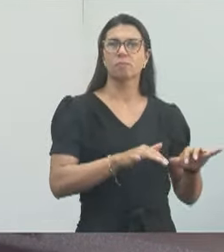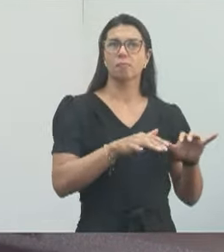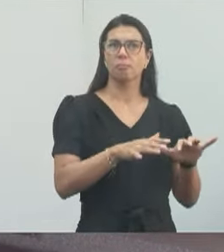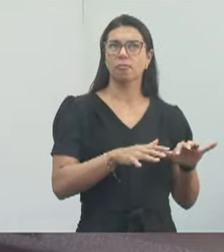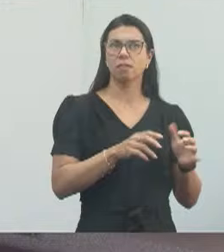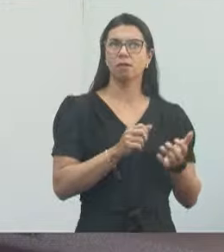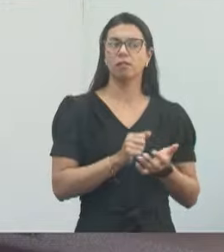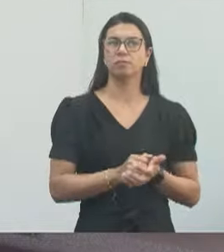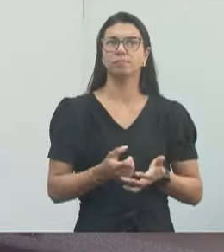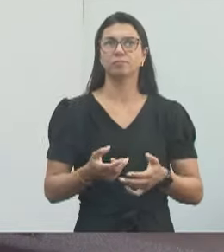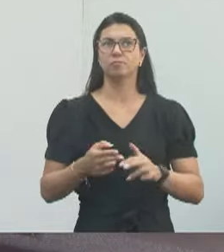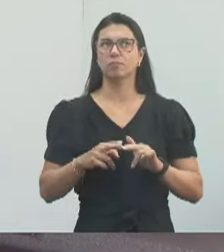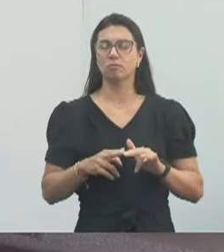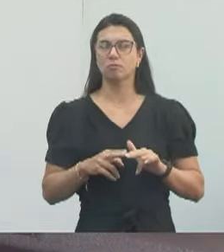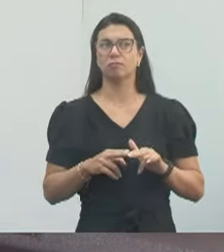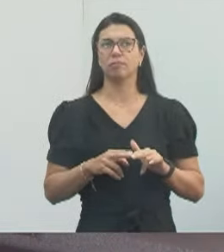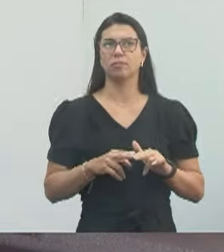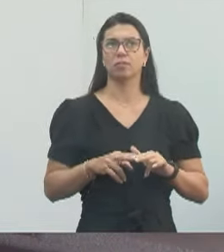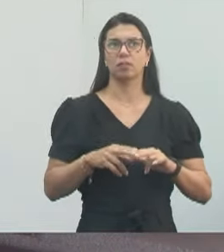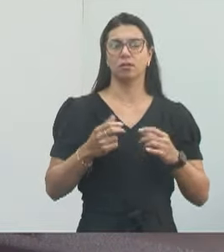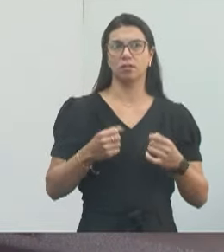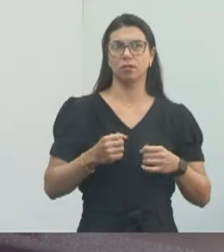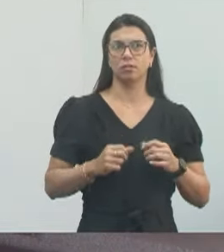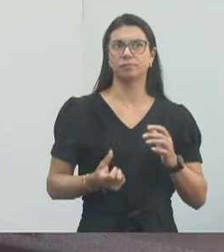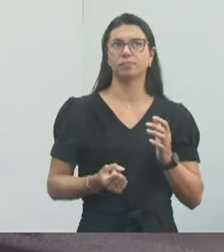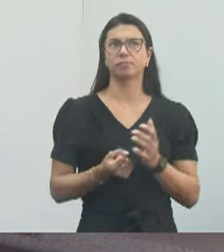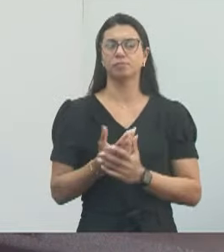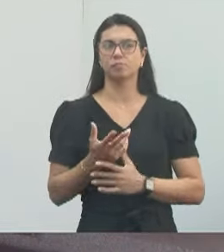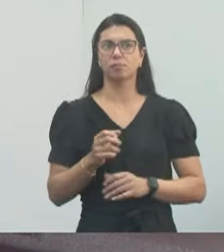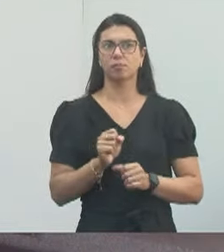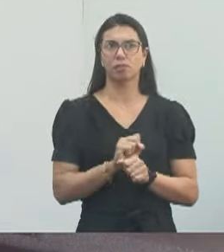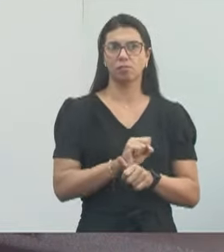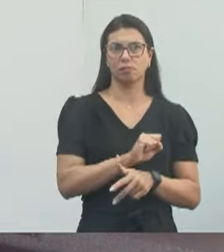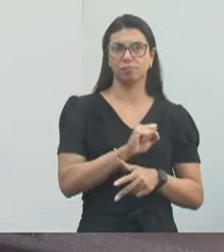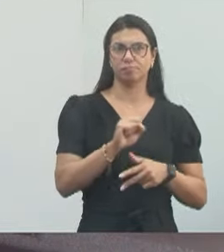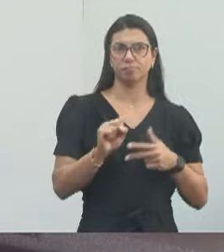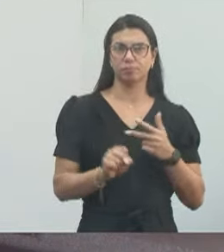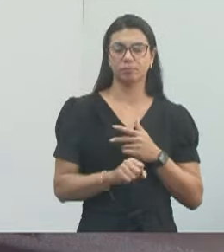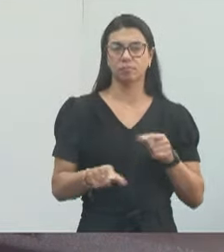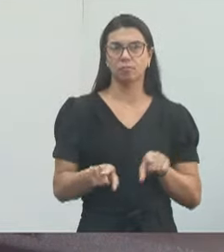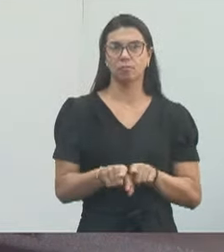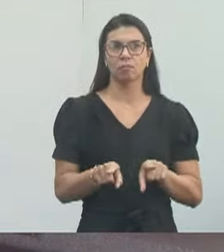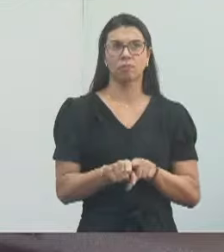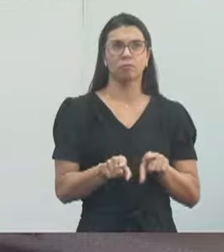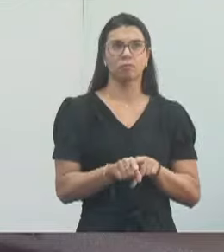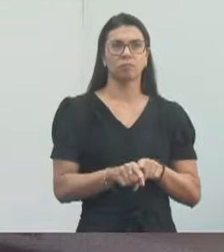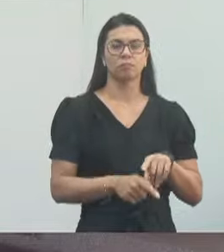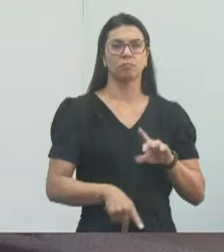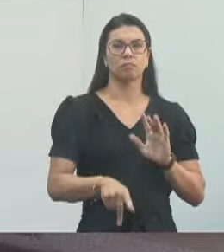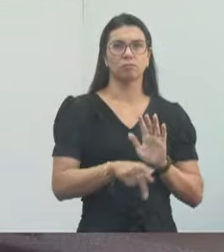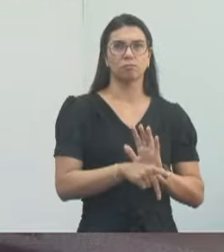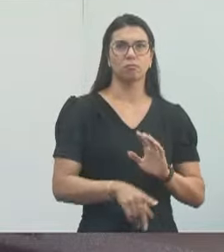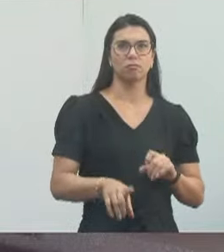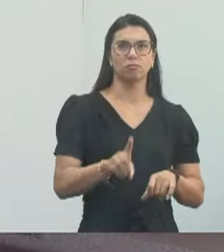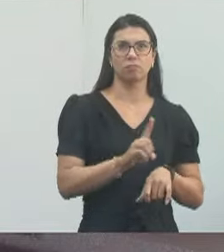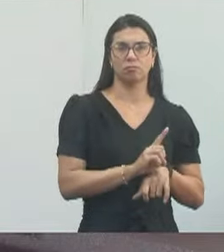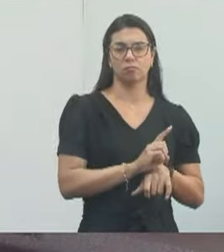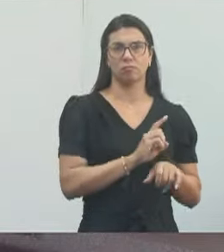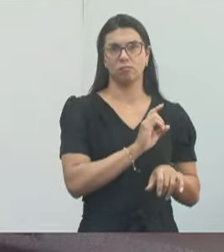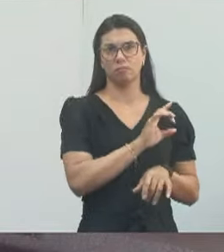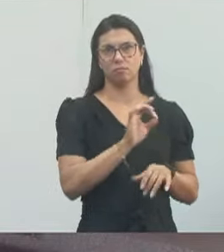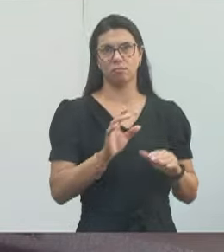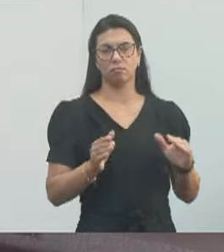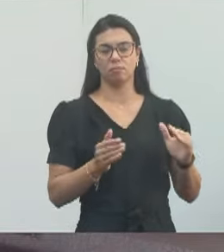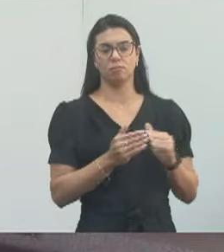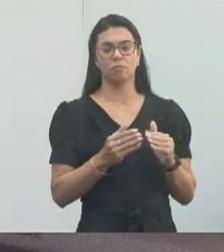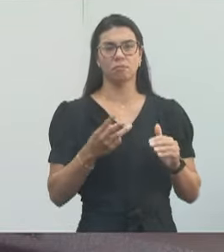ações providenciais a serem implantada pelo poder público e proprietá no interior de seus lotes